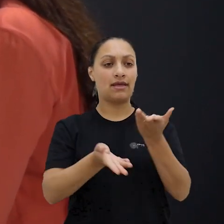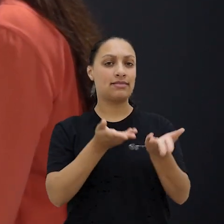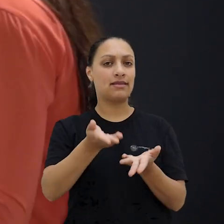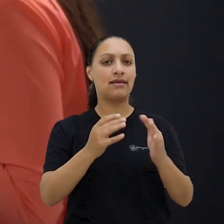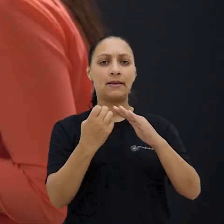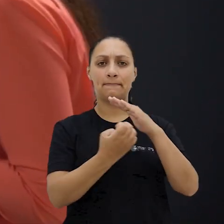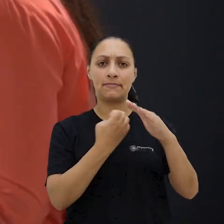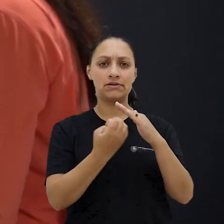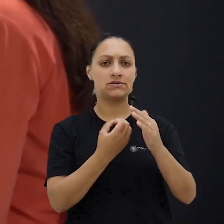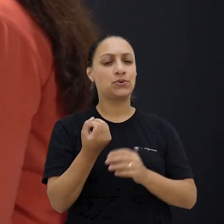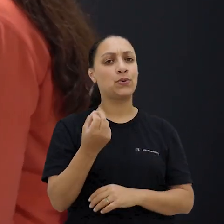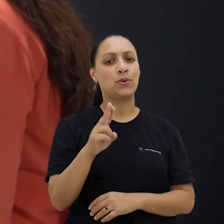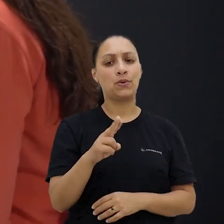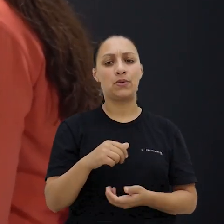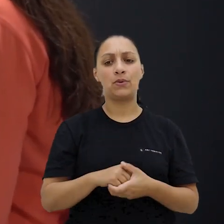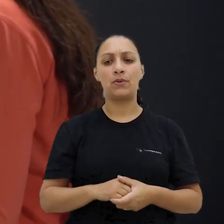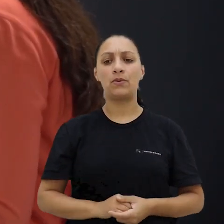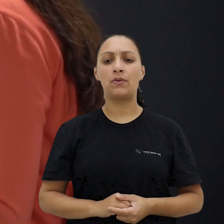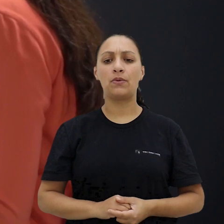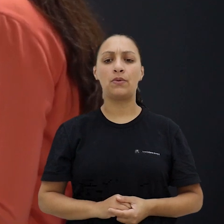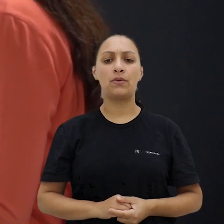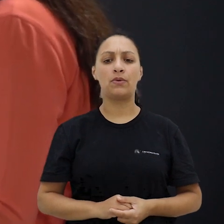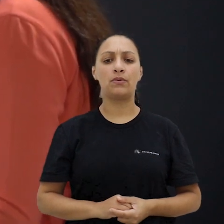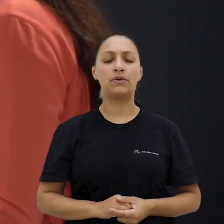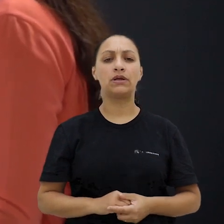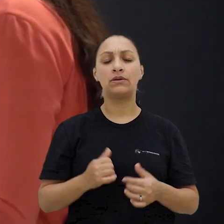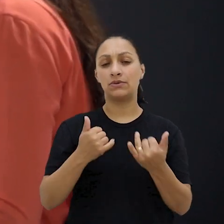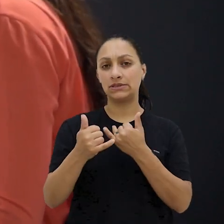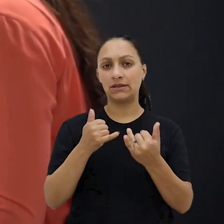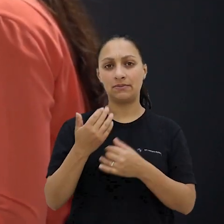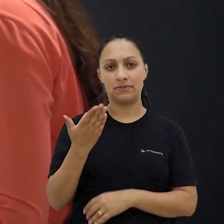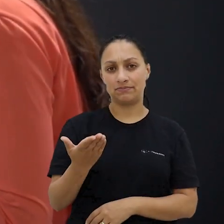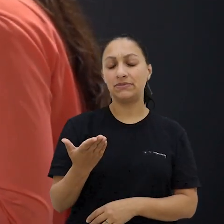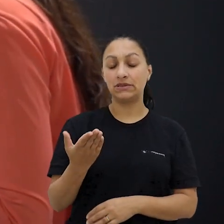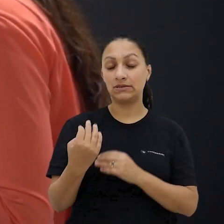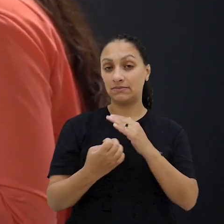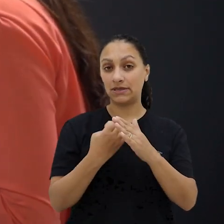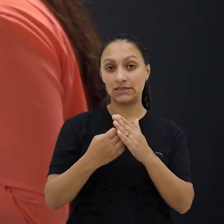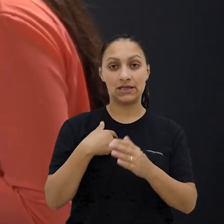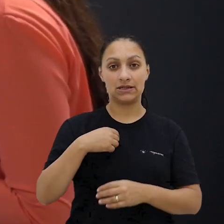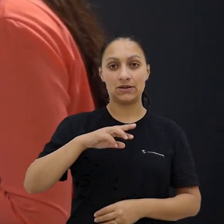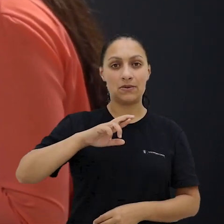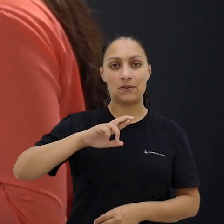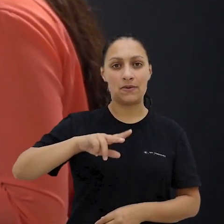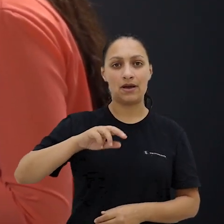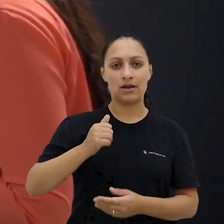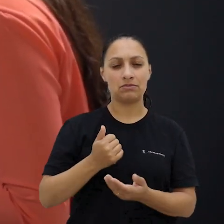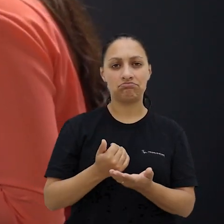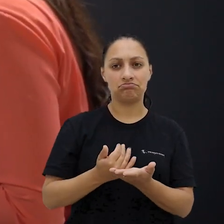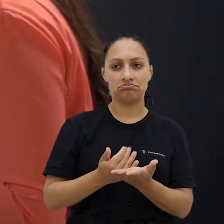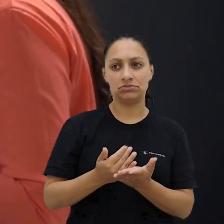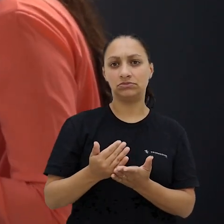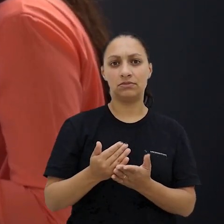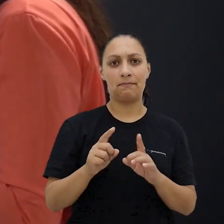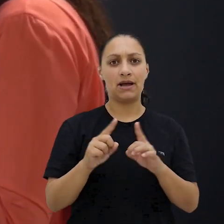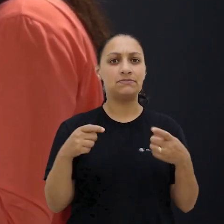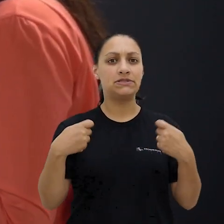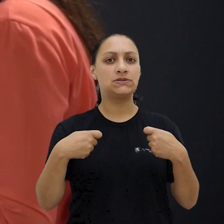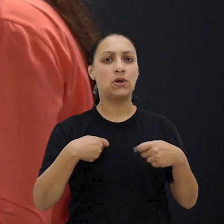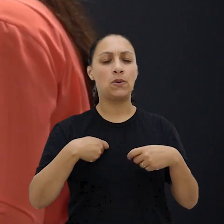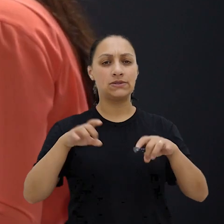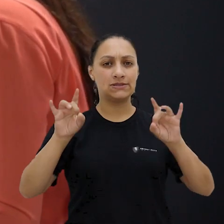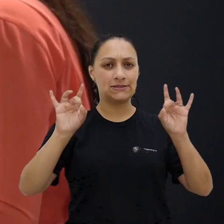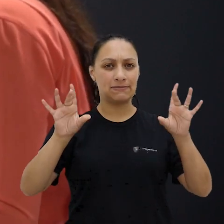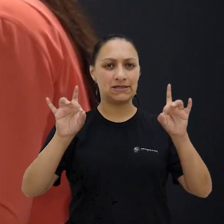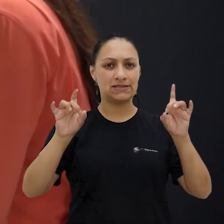atender empresas ou que estão iniciando ou que não, né? A gente, né, um exemplo ali é uma empresa que não estava iniciando e que demandou de um